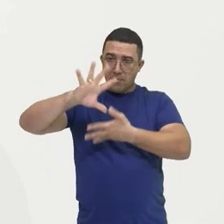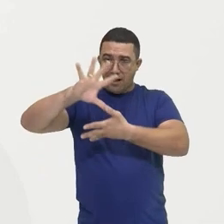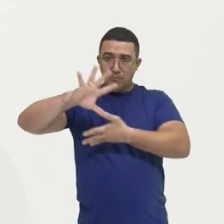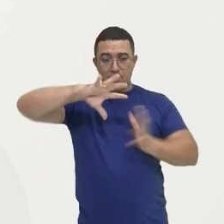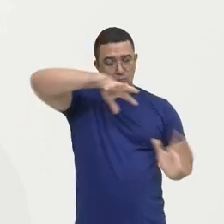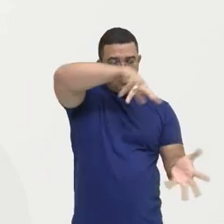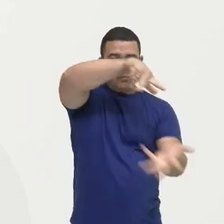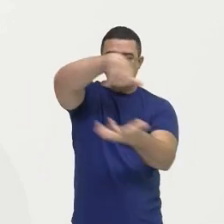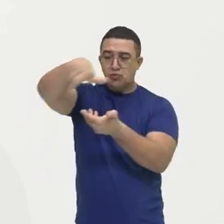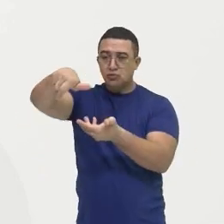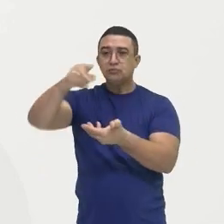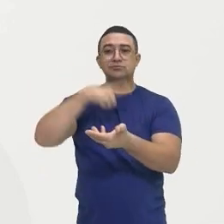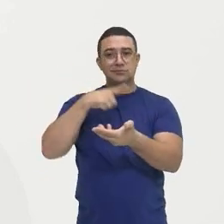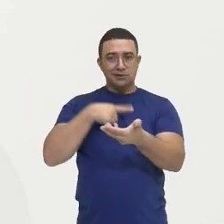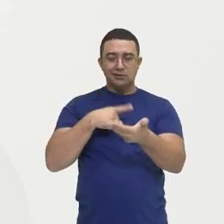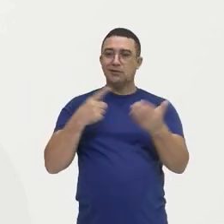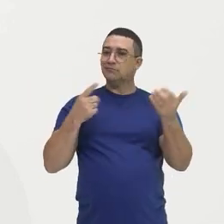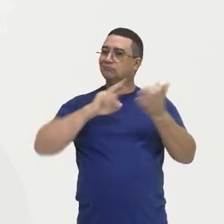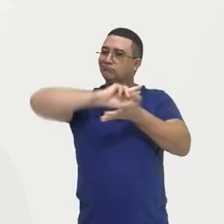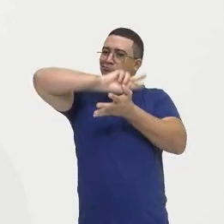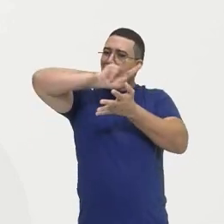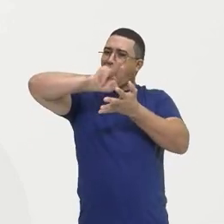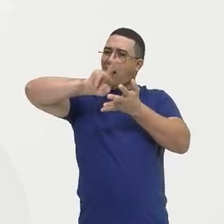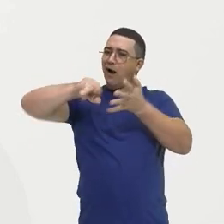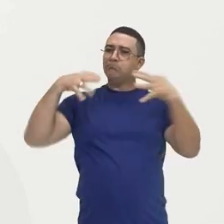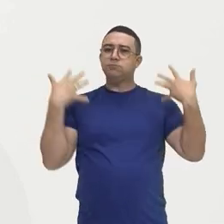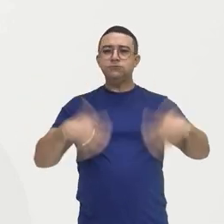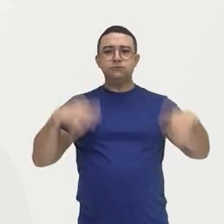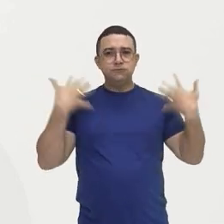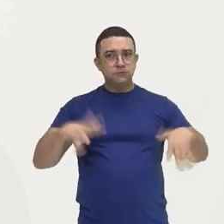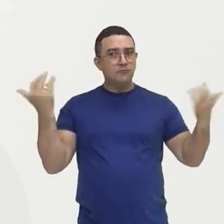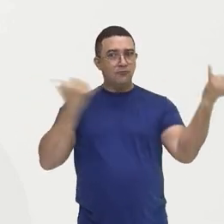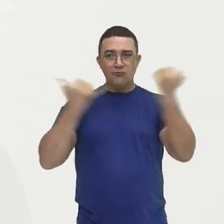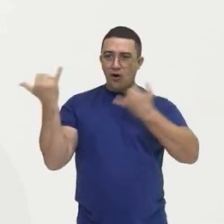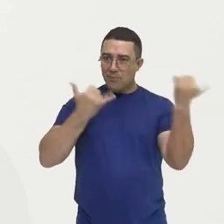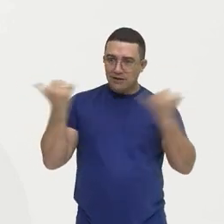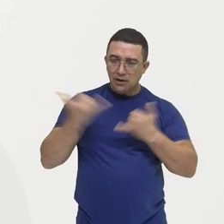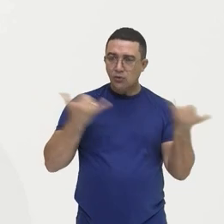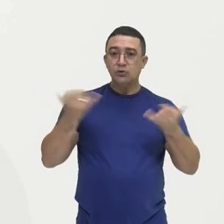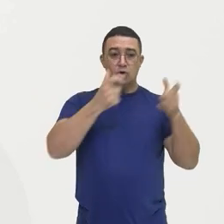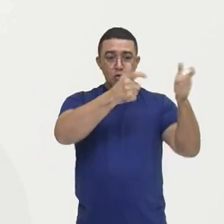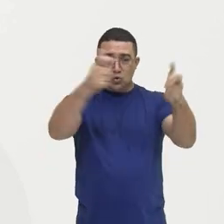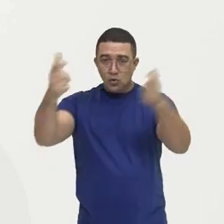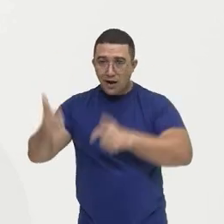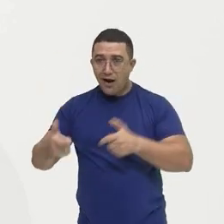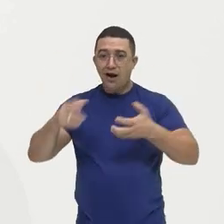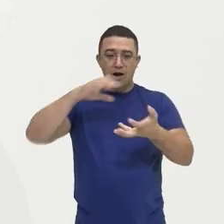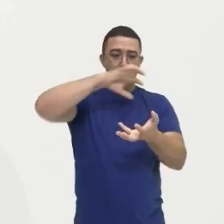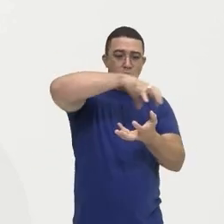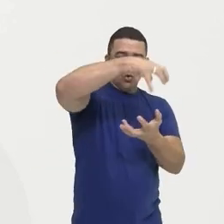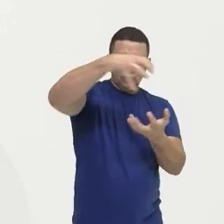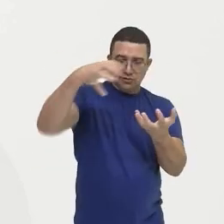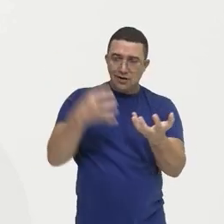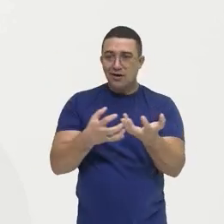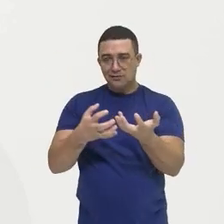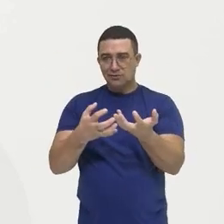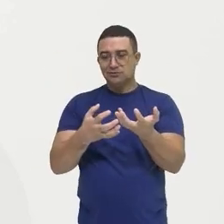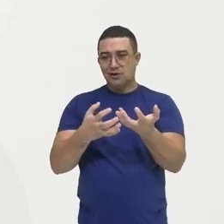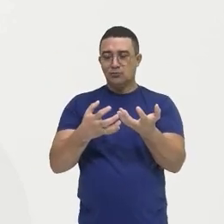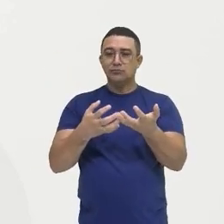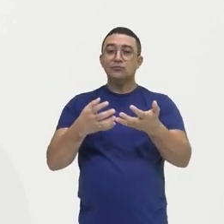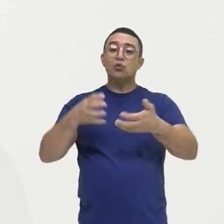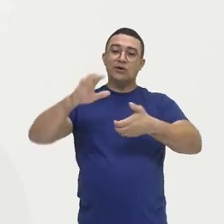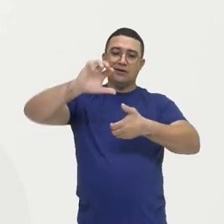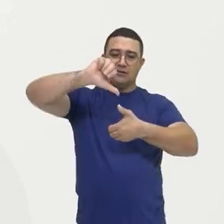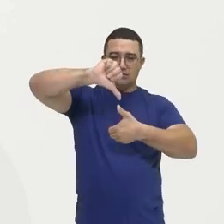muitas informações, né? A localização aí de cada continente, do continente americano, né? América do